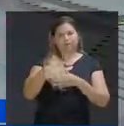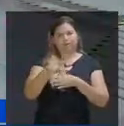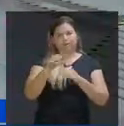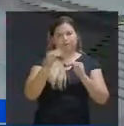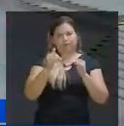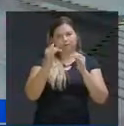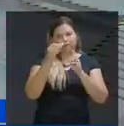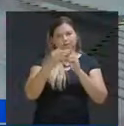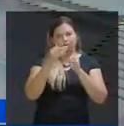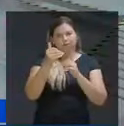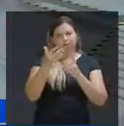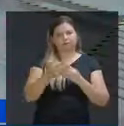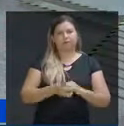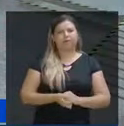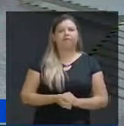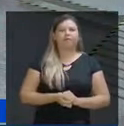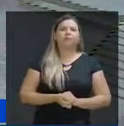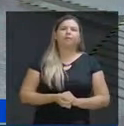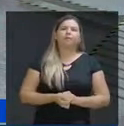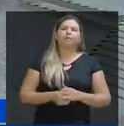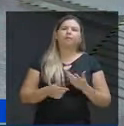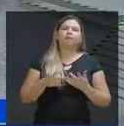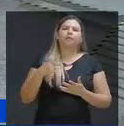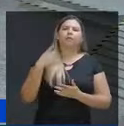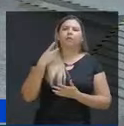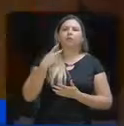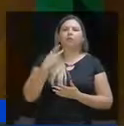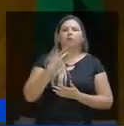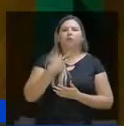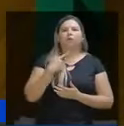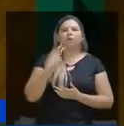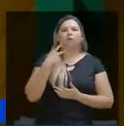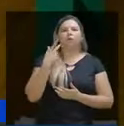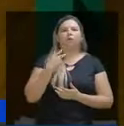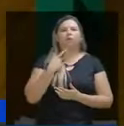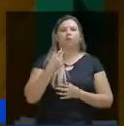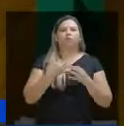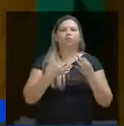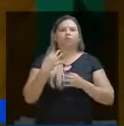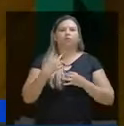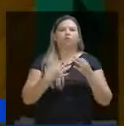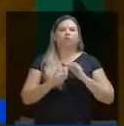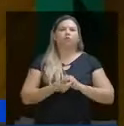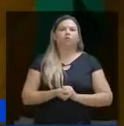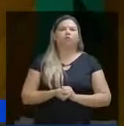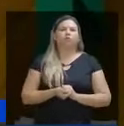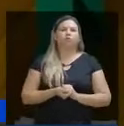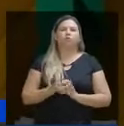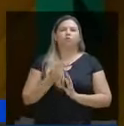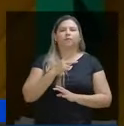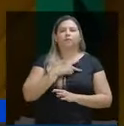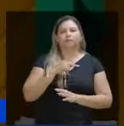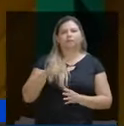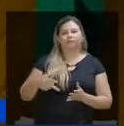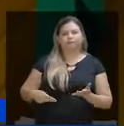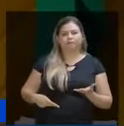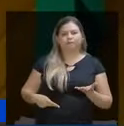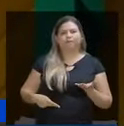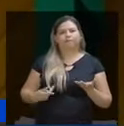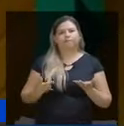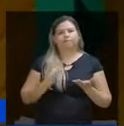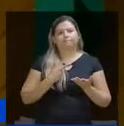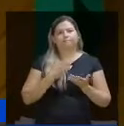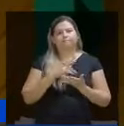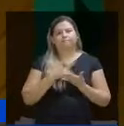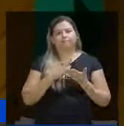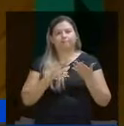Senhor procurador. Plenário. Senhor presidente. Foco no procurador eleitoral, doutor Milton Júnior. Senhora